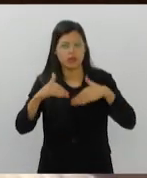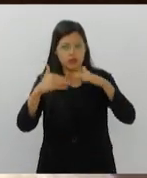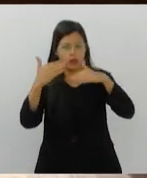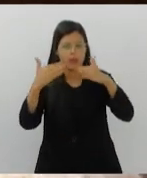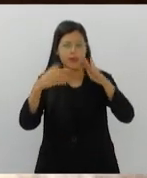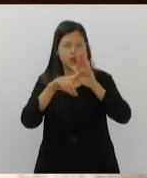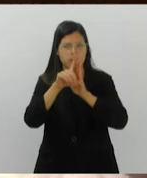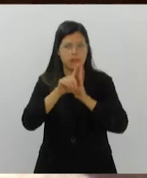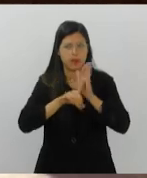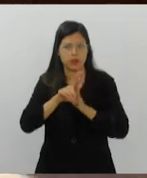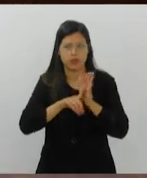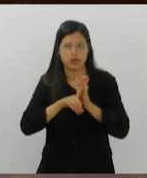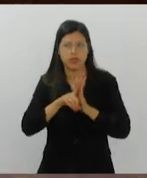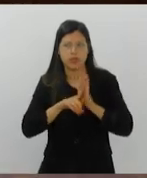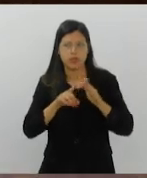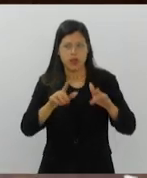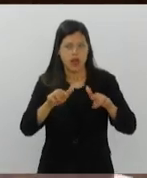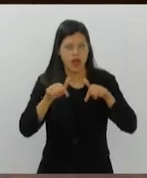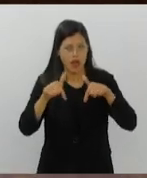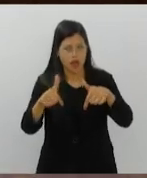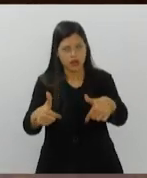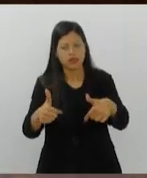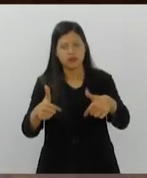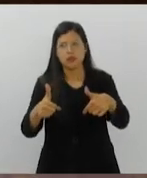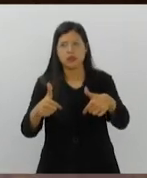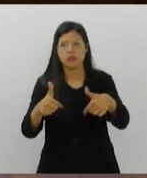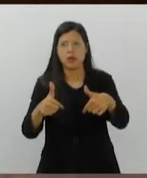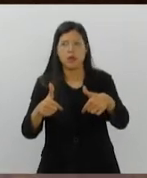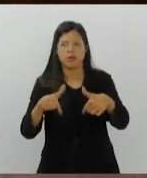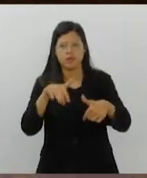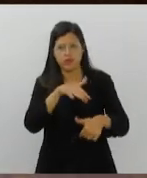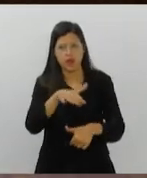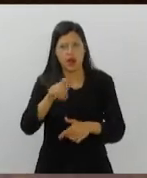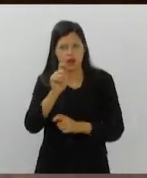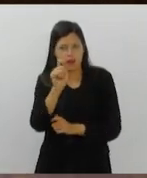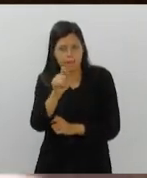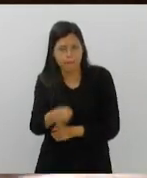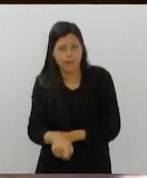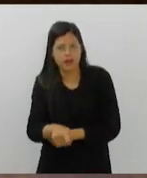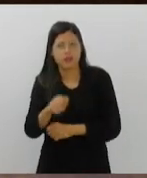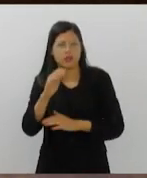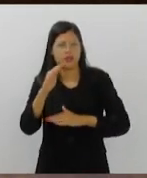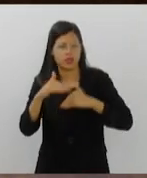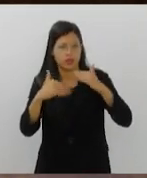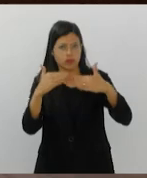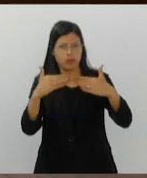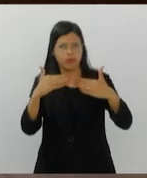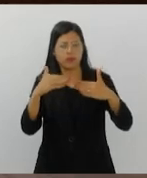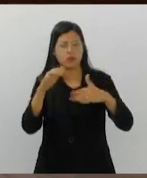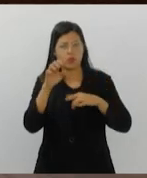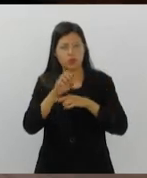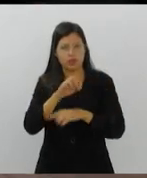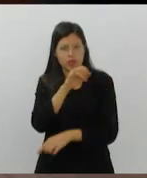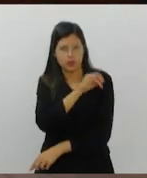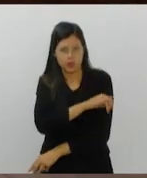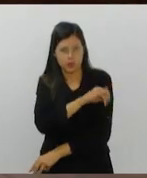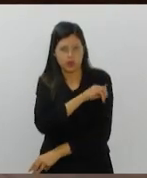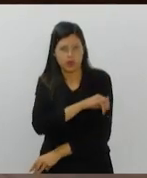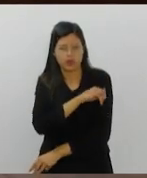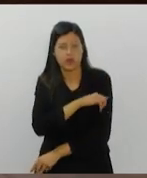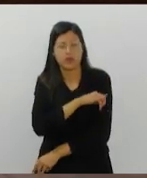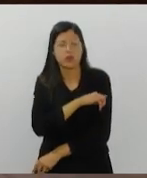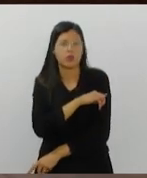pesquisa, das ações do setor produtivo da pesca e do próprio desenvolvimento do Estado do Rio de Janeiro,